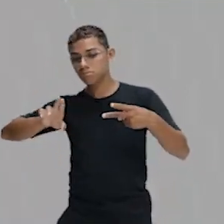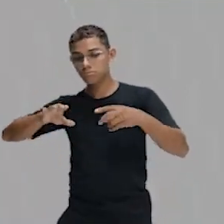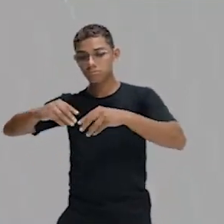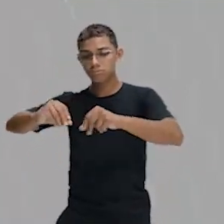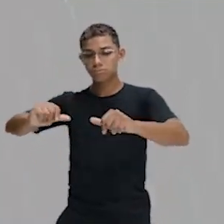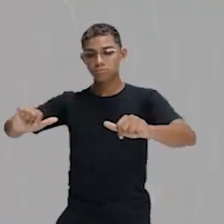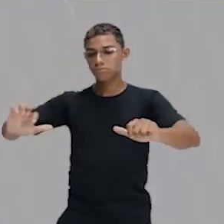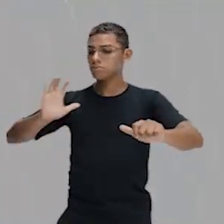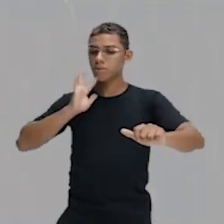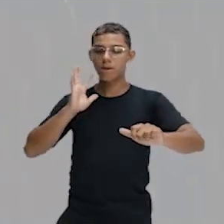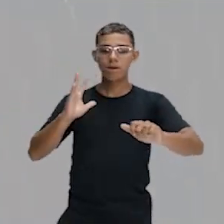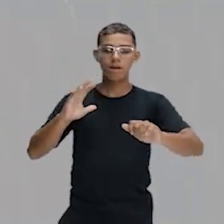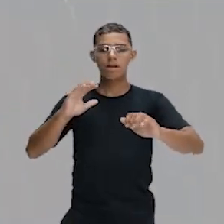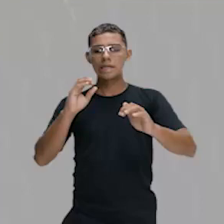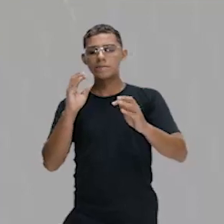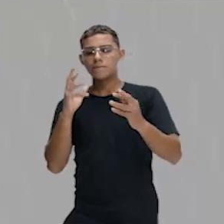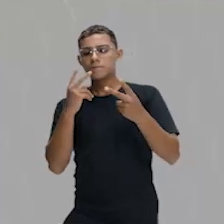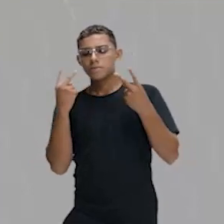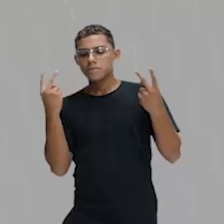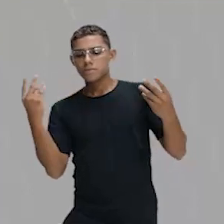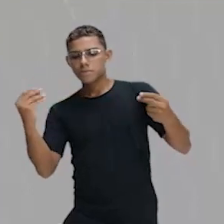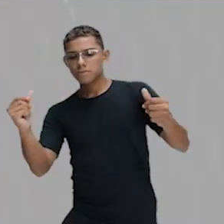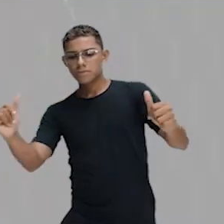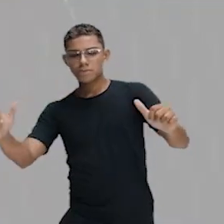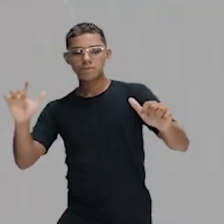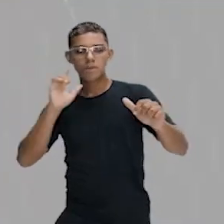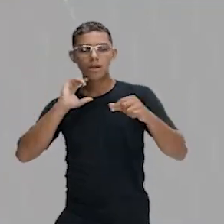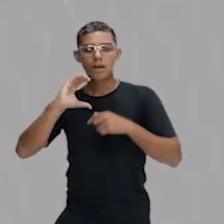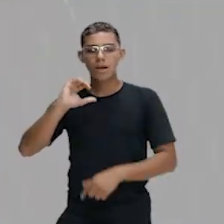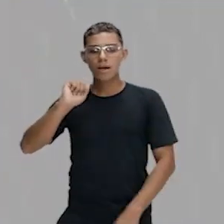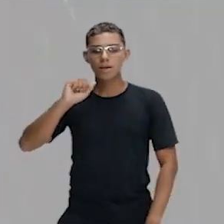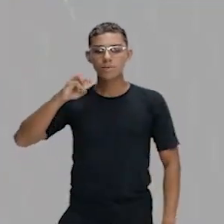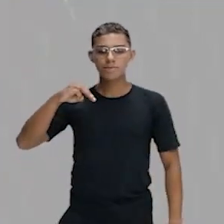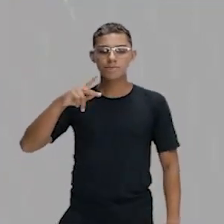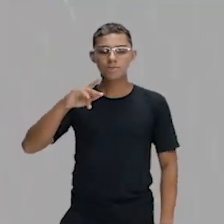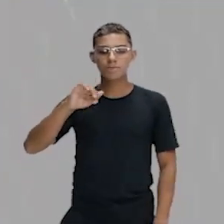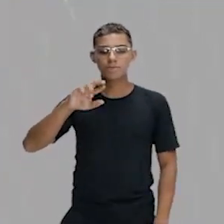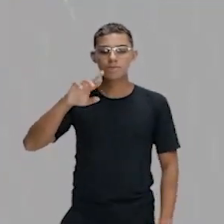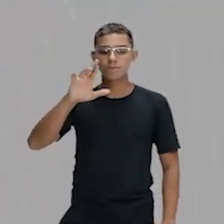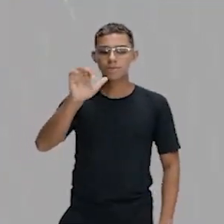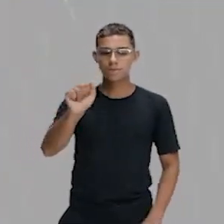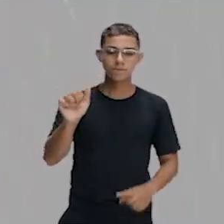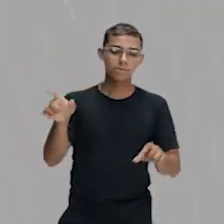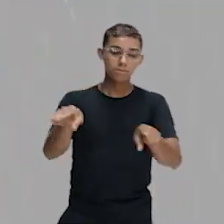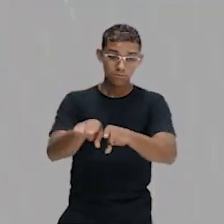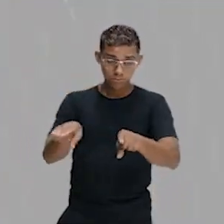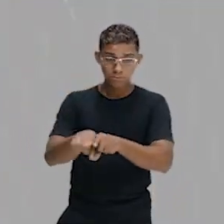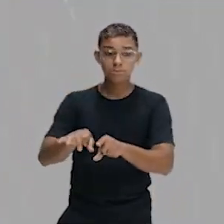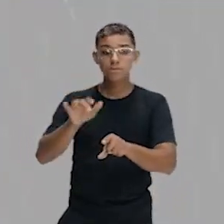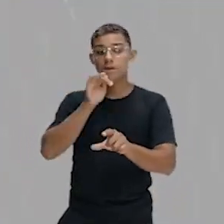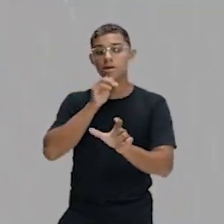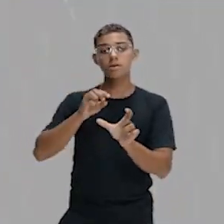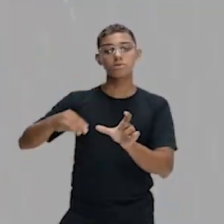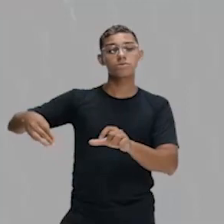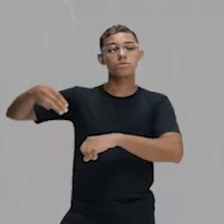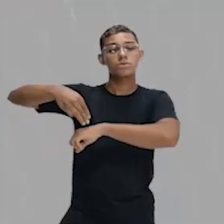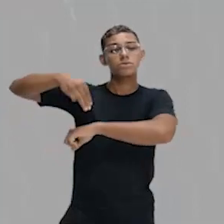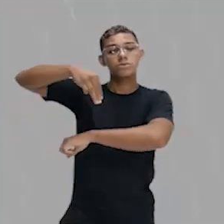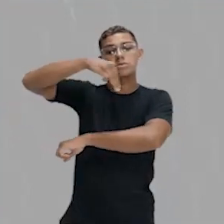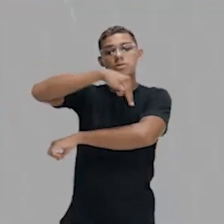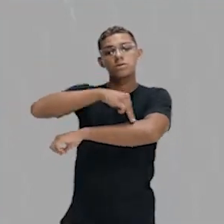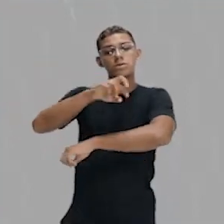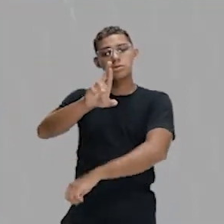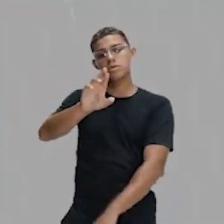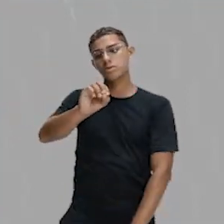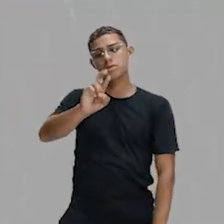solo vai ser mais arenoso, que aí é chamado de capinarana, ok? E ainda tem um outro ambiente que a